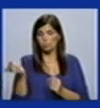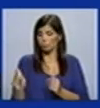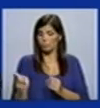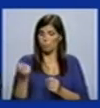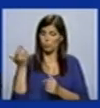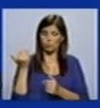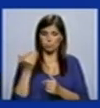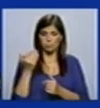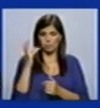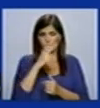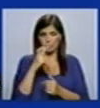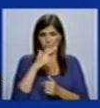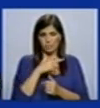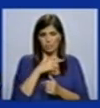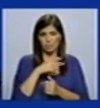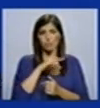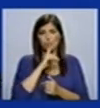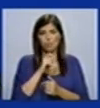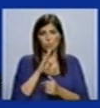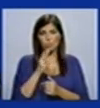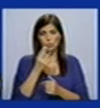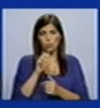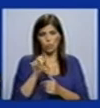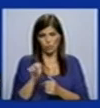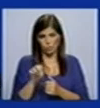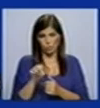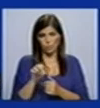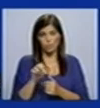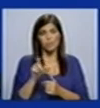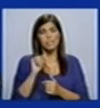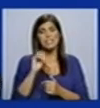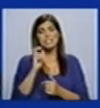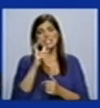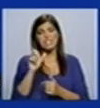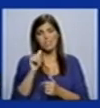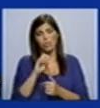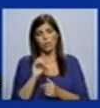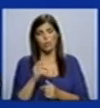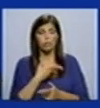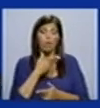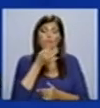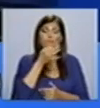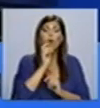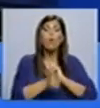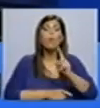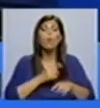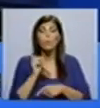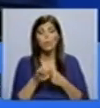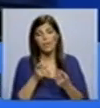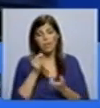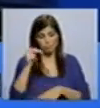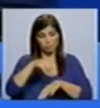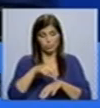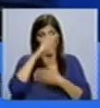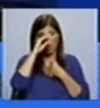tempo na televisão e que se chama Júlio Isidro. E vamos ver o que é que tem para contar sobre a chegada do homem à Lua. Miguel, obrigada e até ao